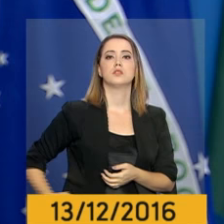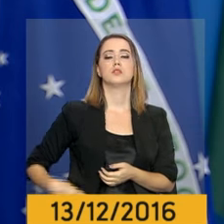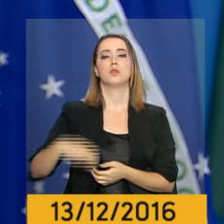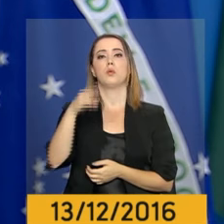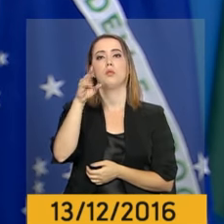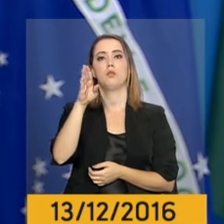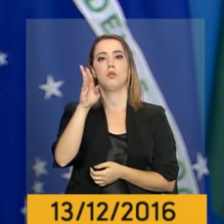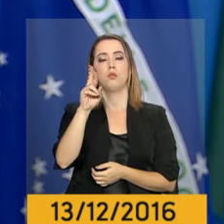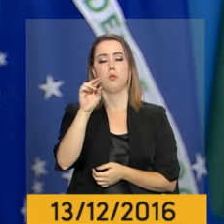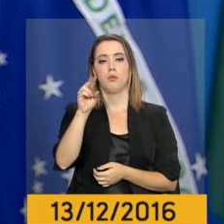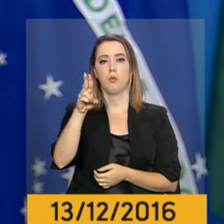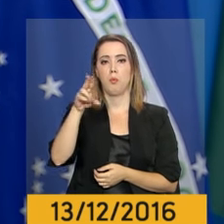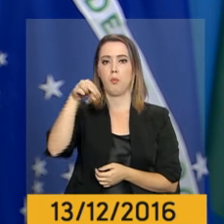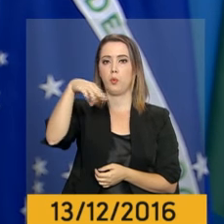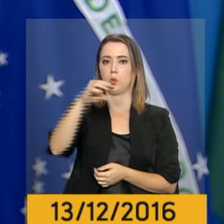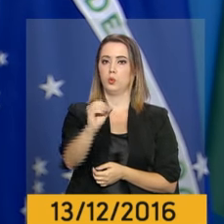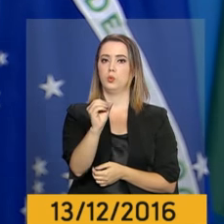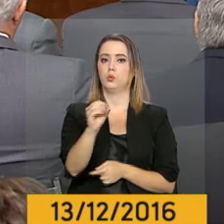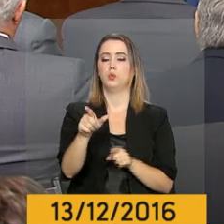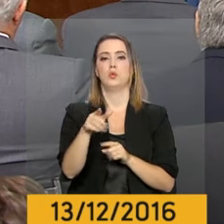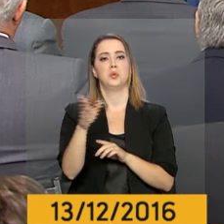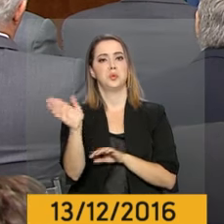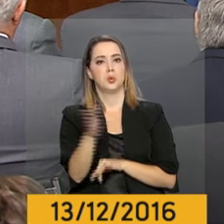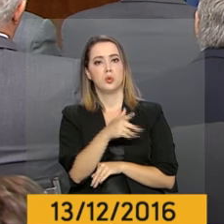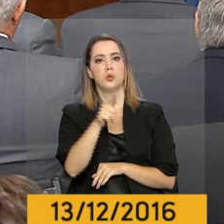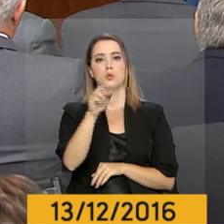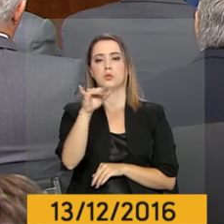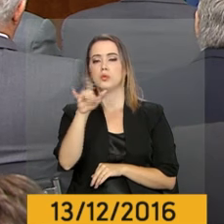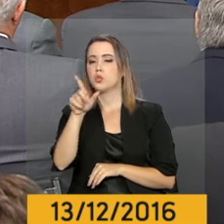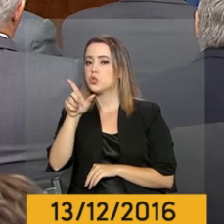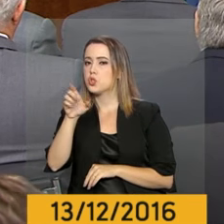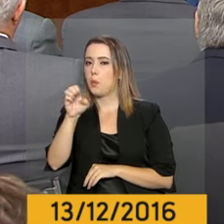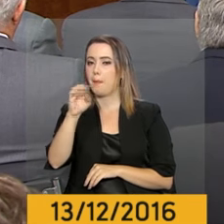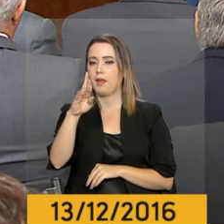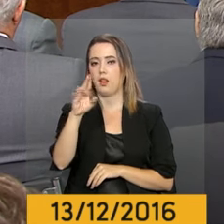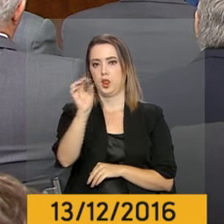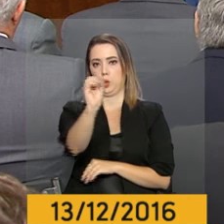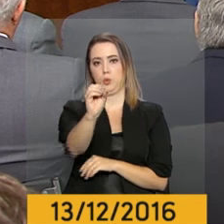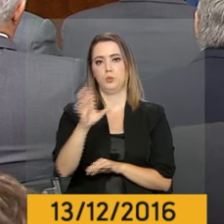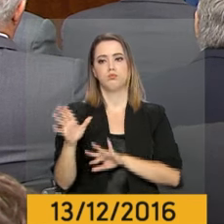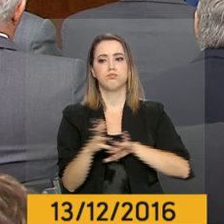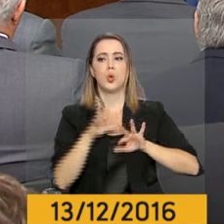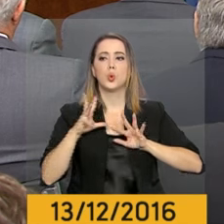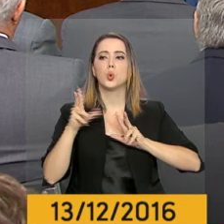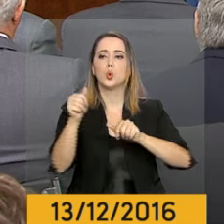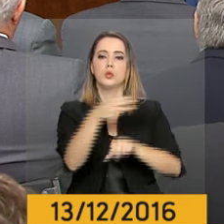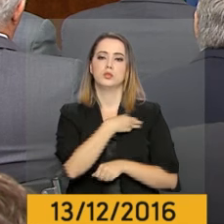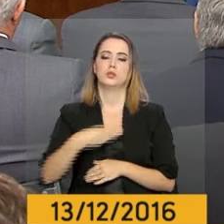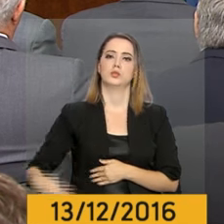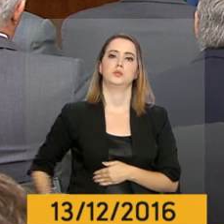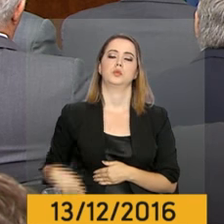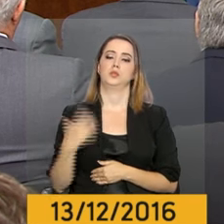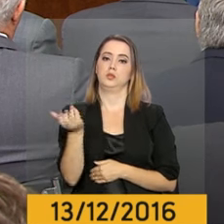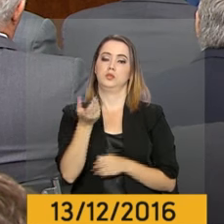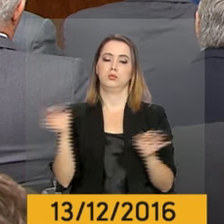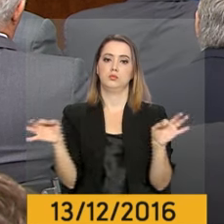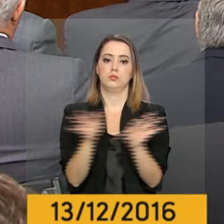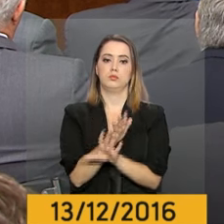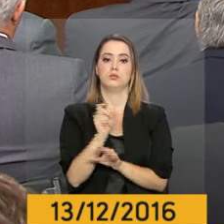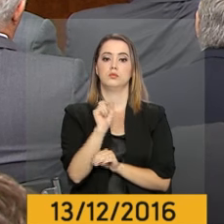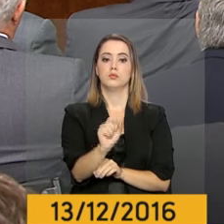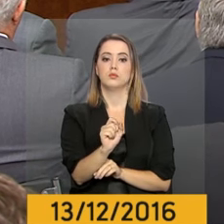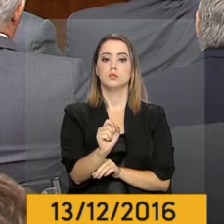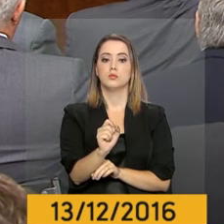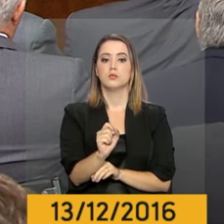Araújo, o Gilberto Hque, o ministro Padilha e todos, eu quero terminar quero